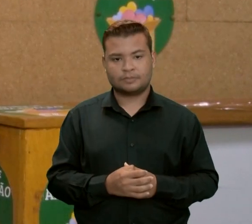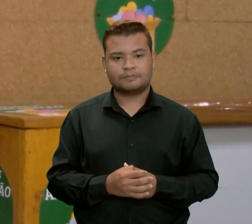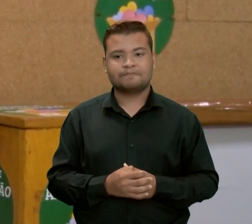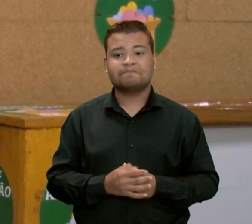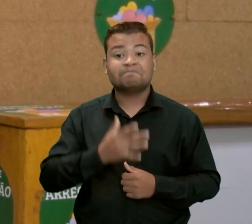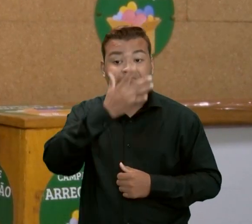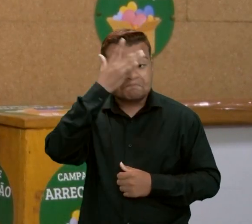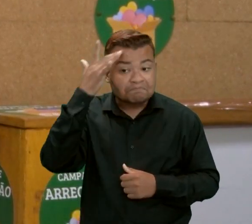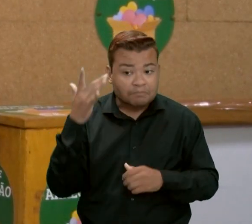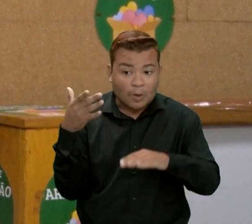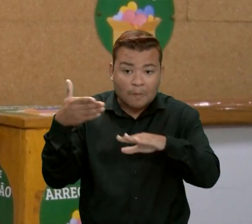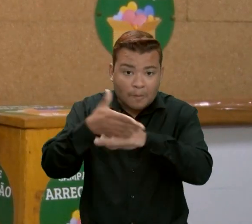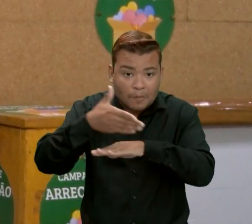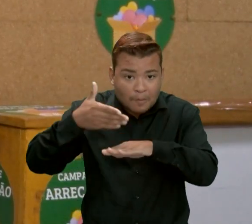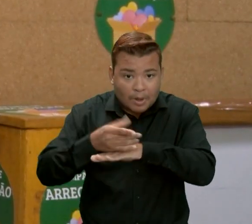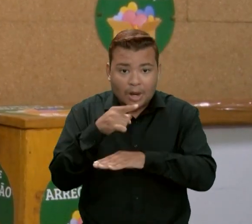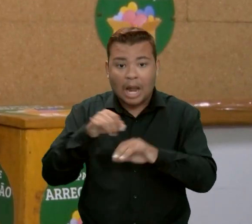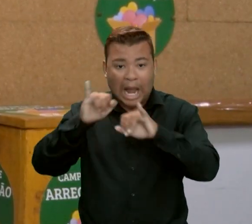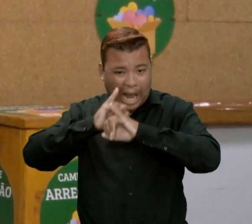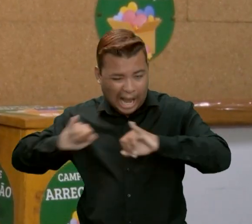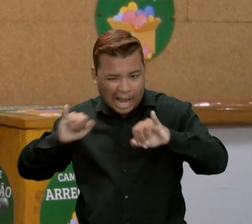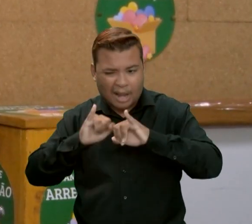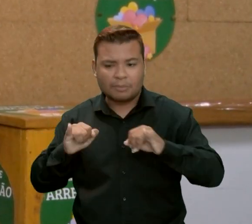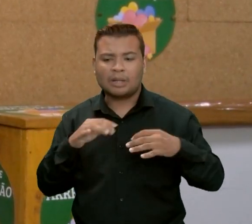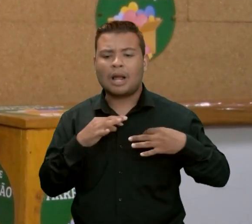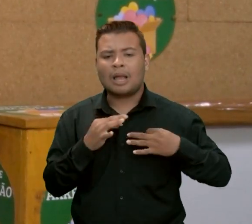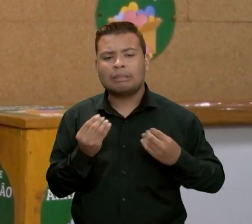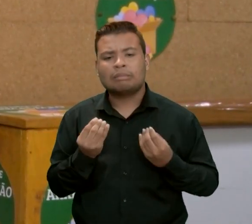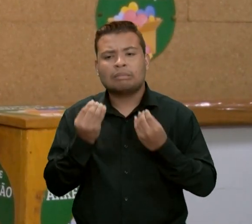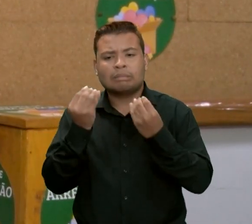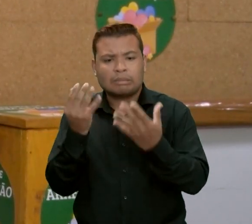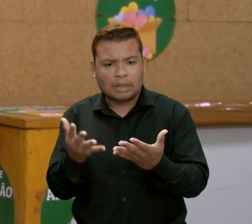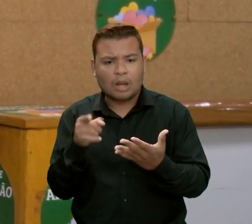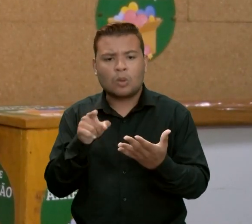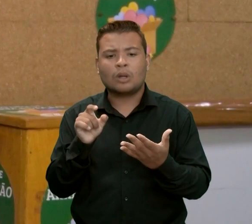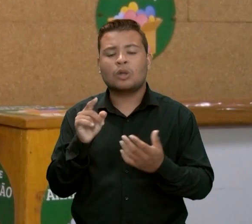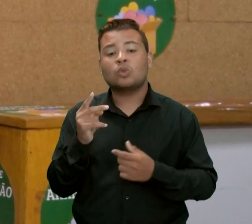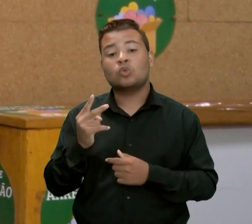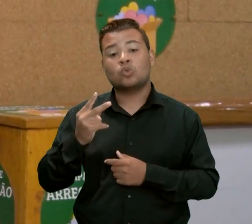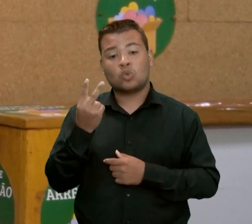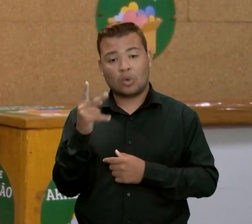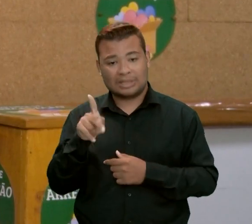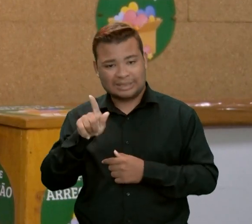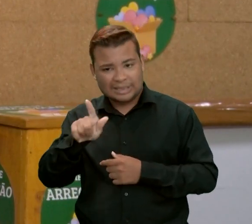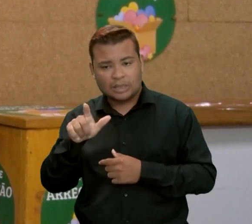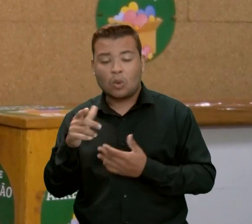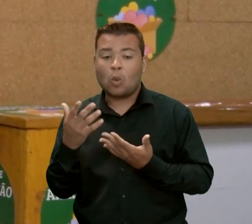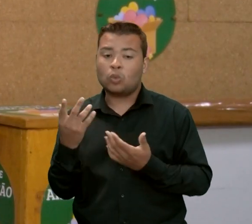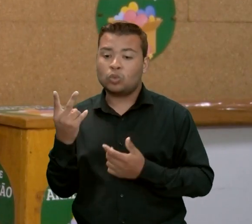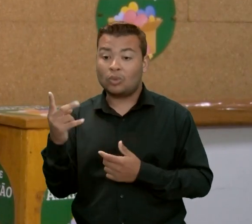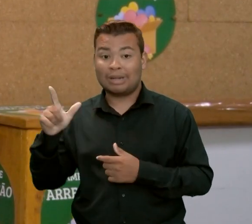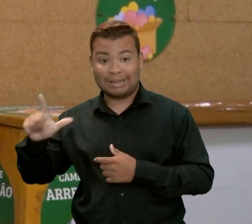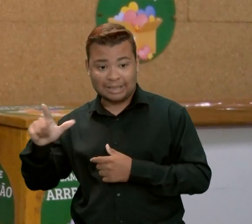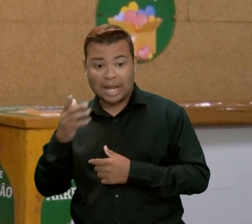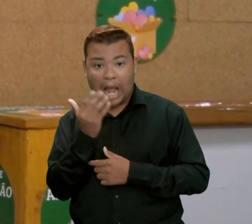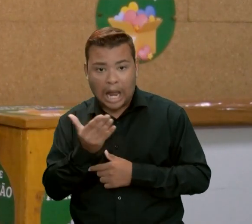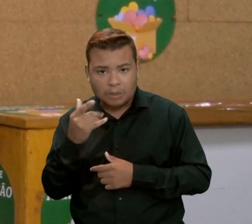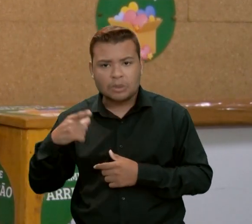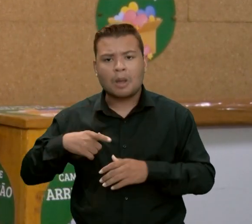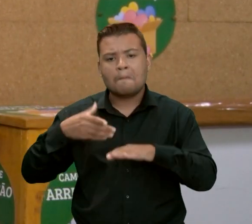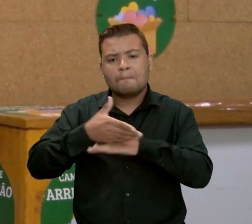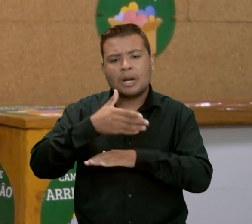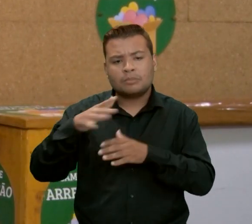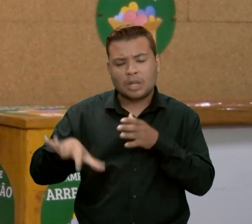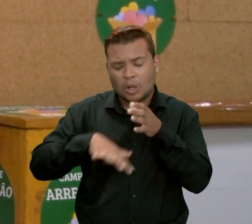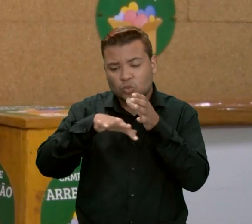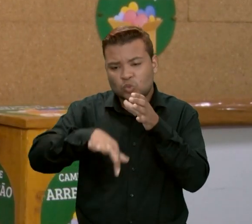Quem participa da campanha doando 2 quilos ou 2 litros de alimentos, participa também de um sorteio